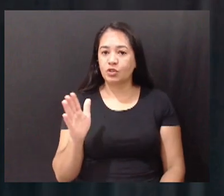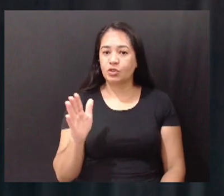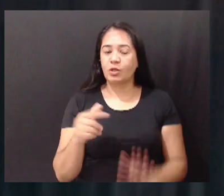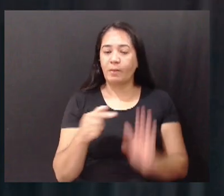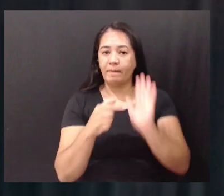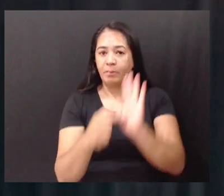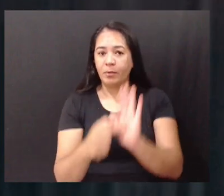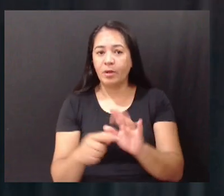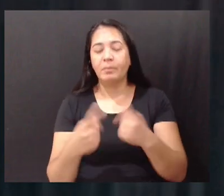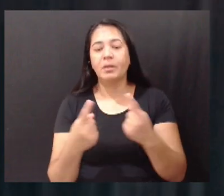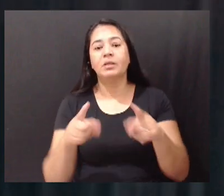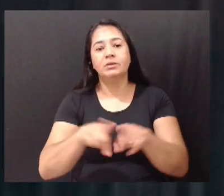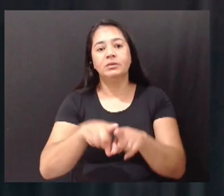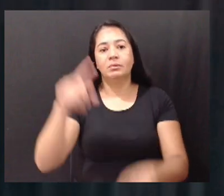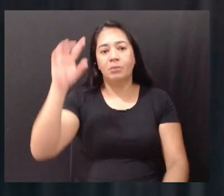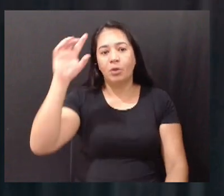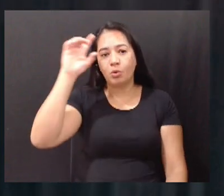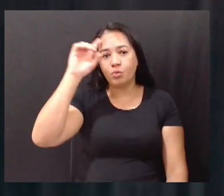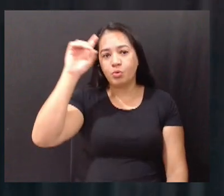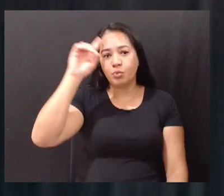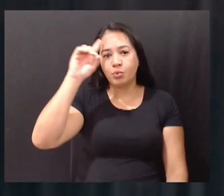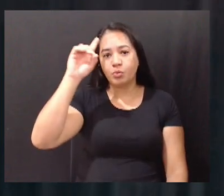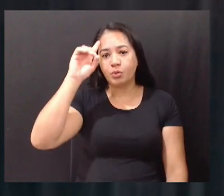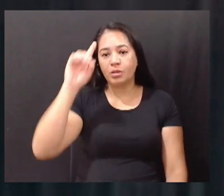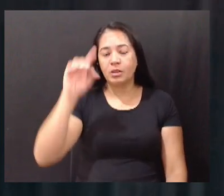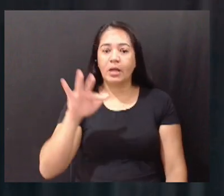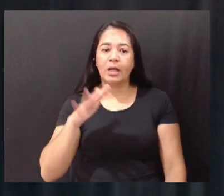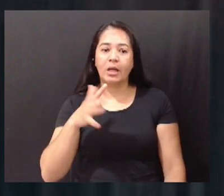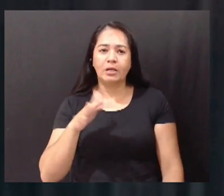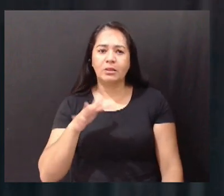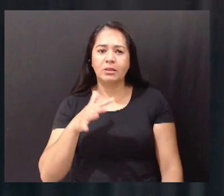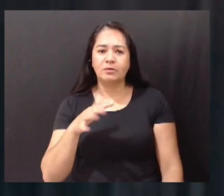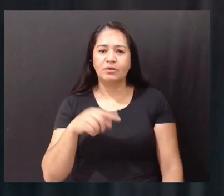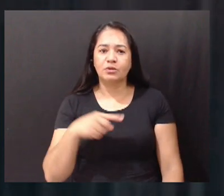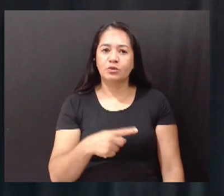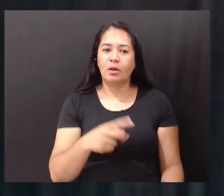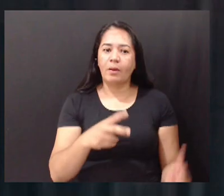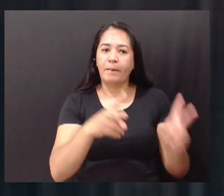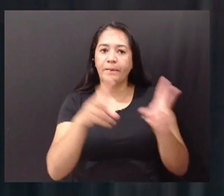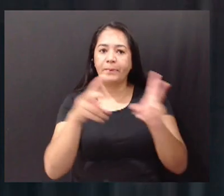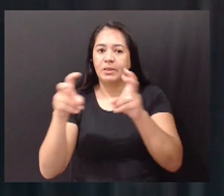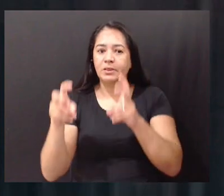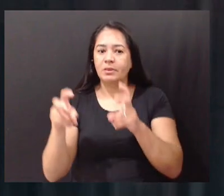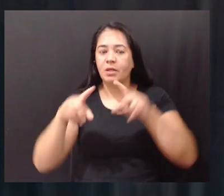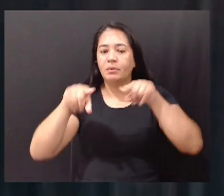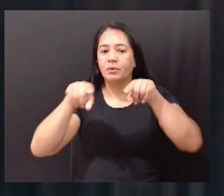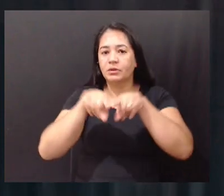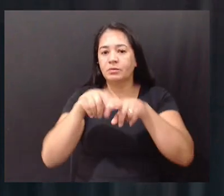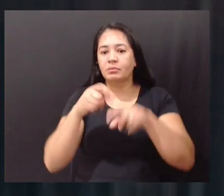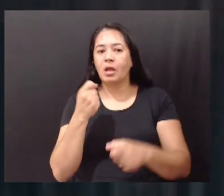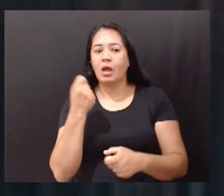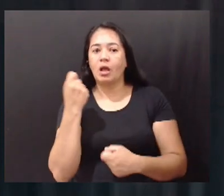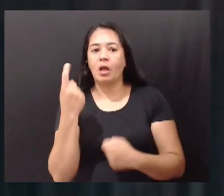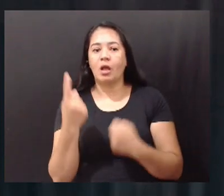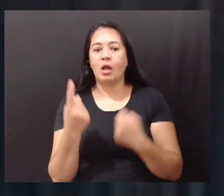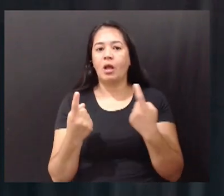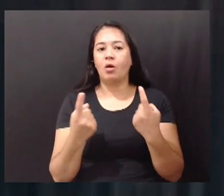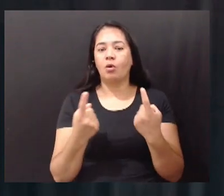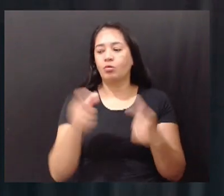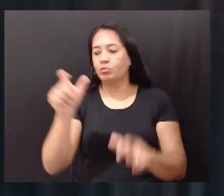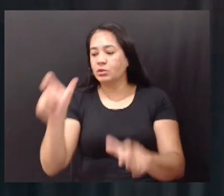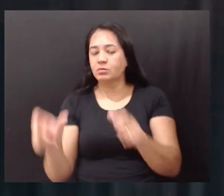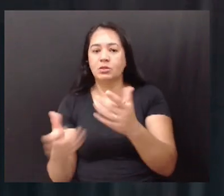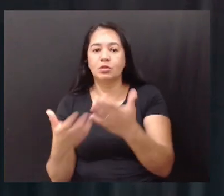dia a dia. Muitas vezes, o que a gente tem observado também, existem alguns estudiosos também que